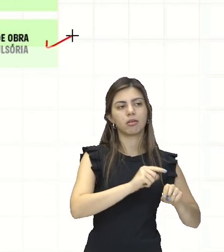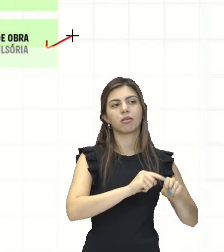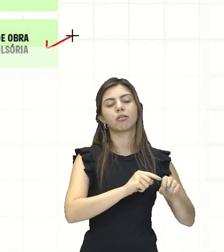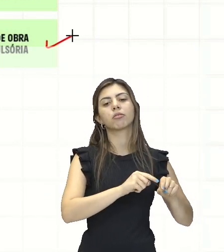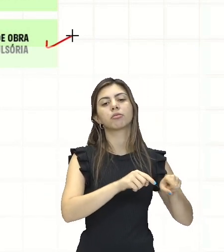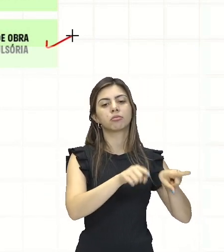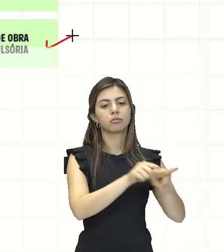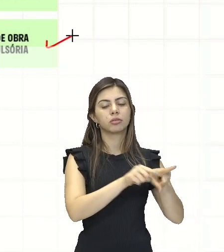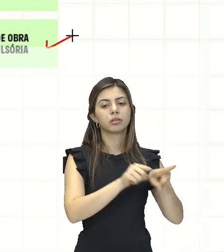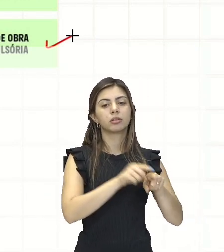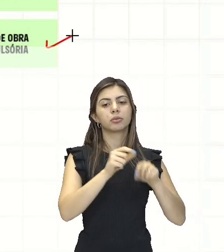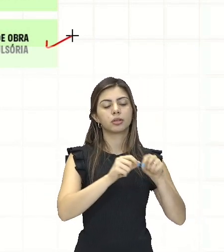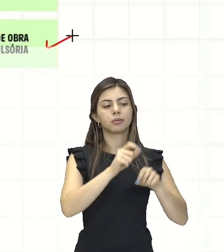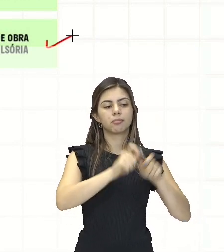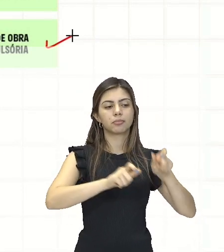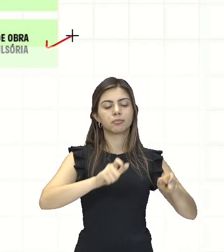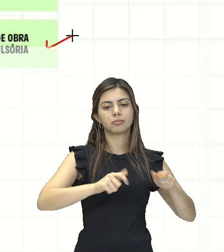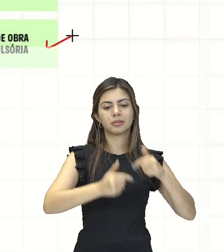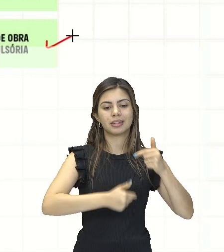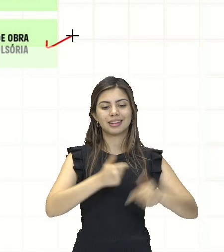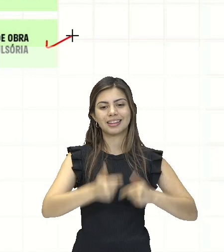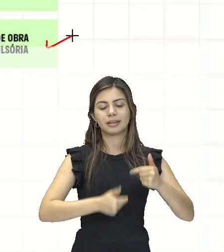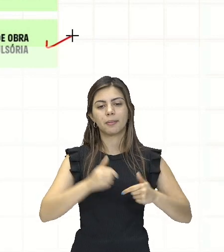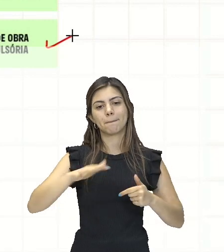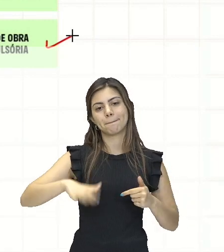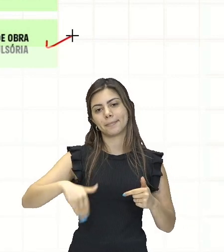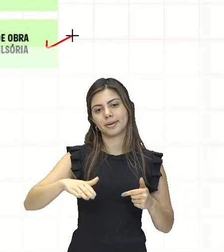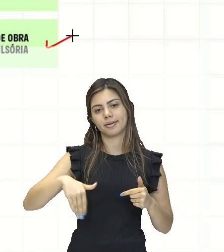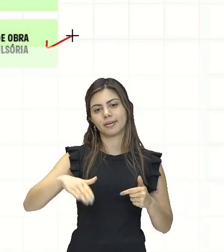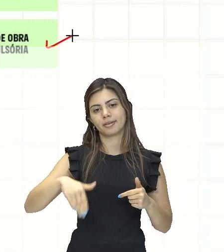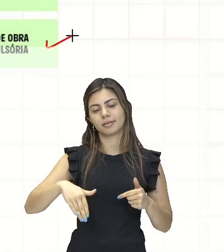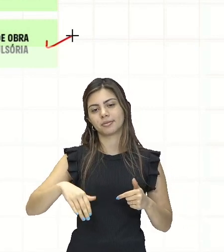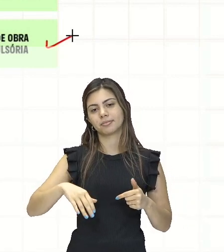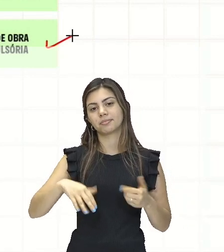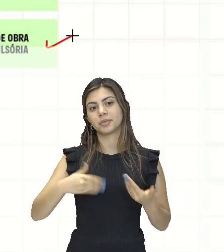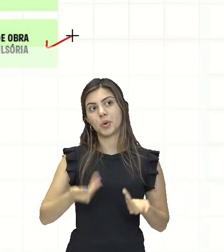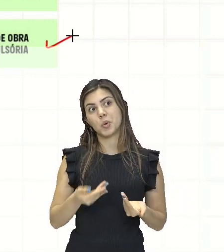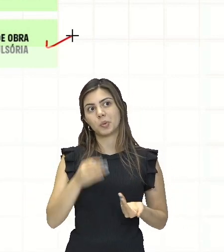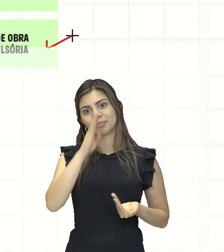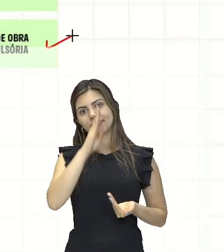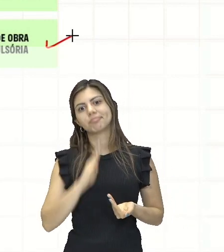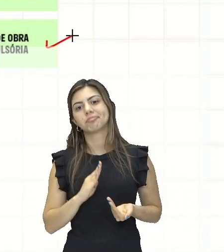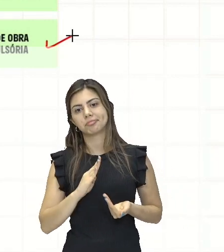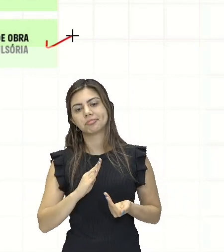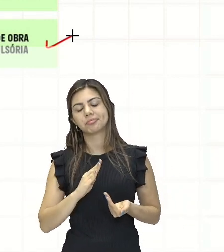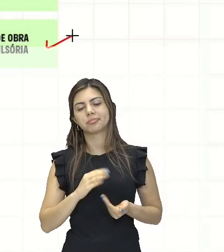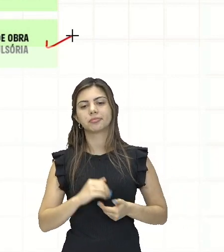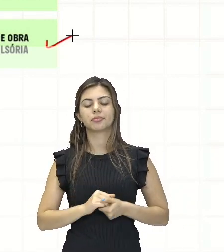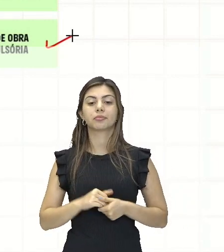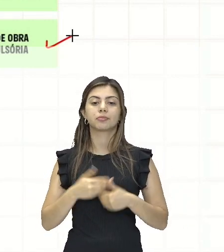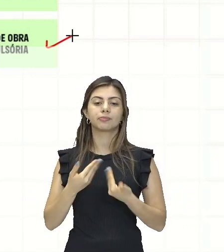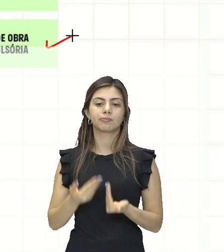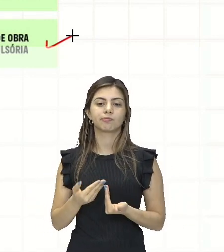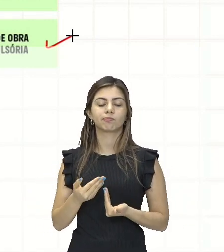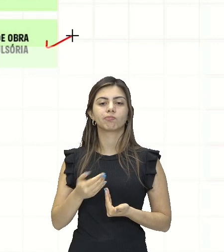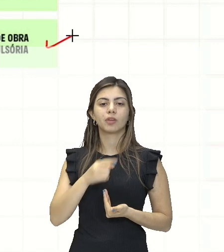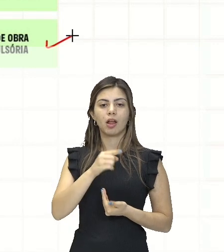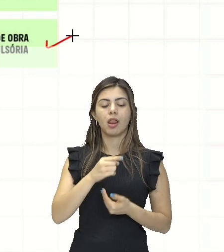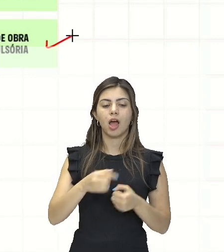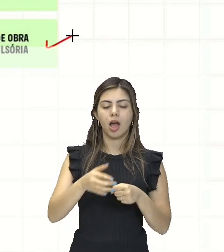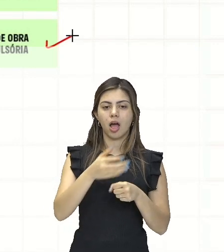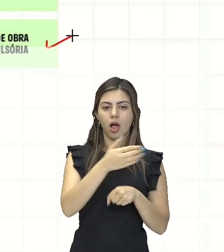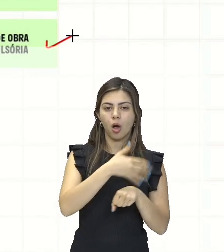ter uma mão de obra barata, né, quiçá de graça. Então, a política colonial dos